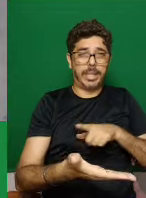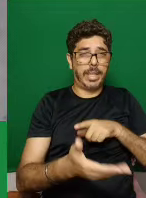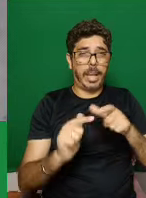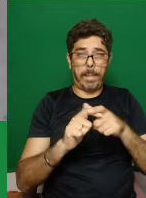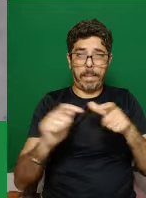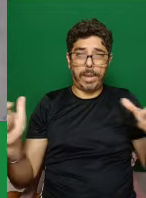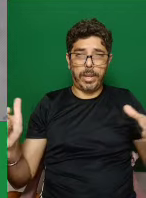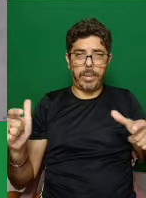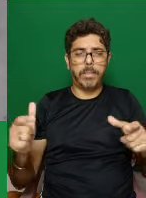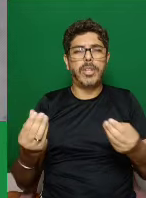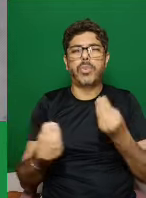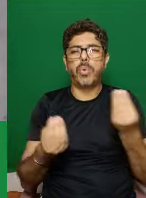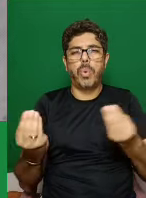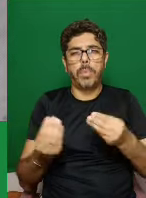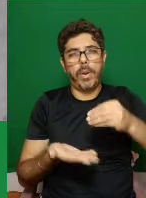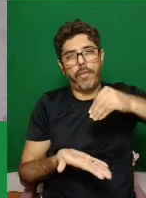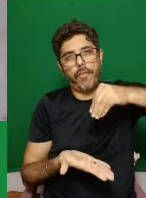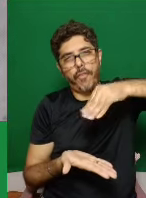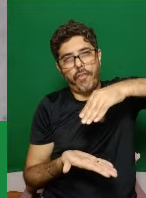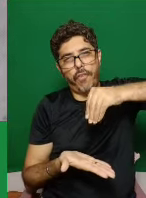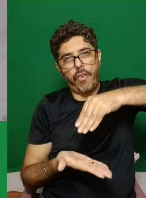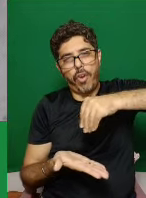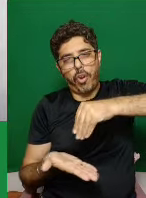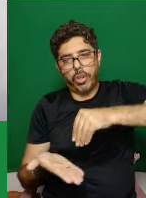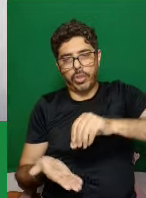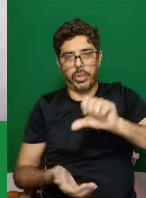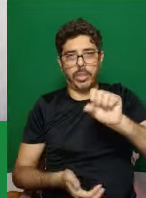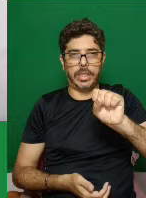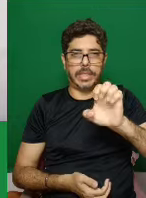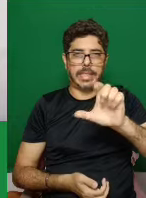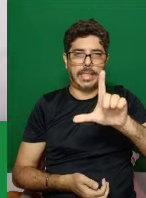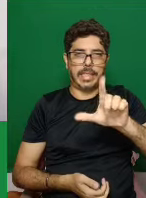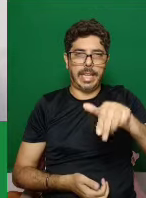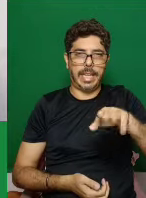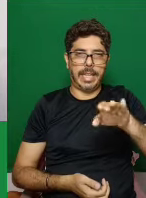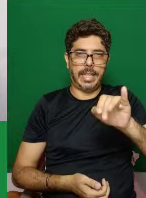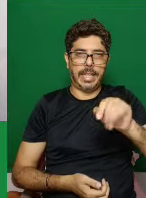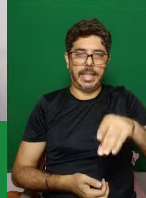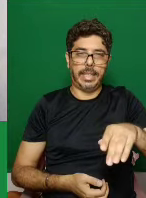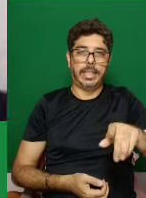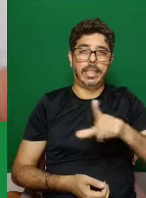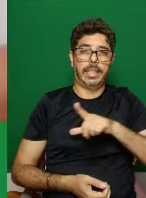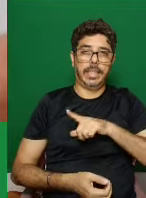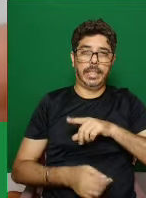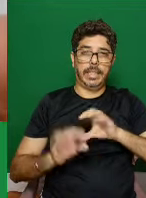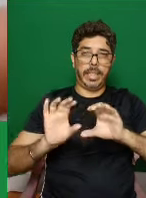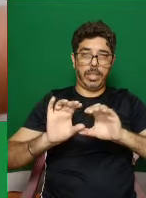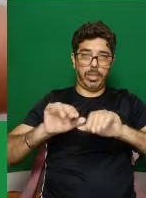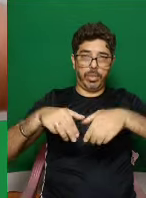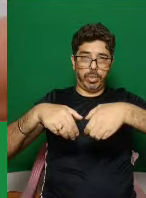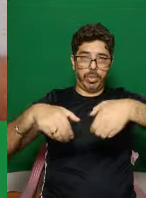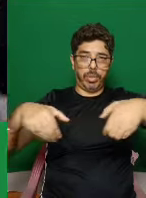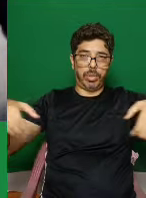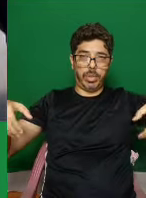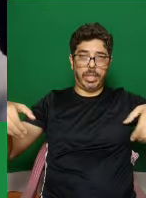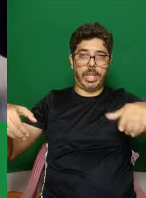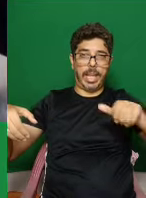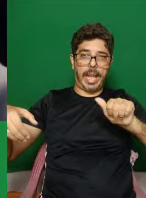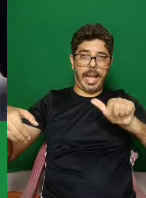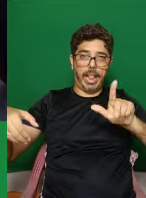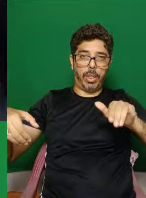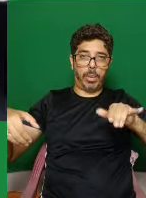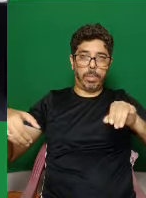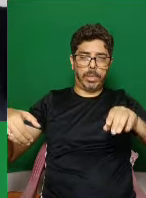Esse processo faz uso de materiais fotossensíveis, como o selênio, que reveste o cilindro de alumínio da copiadora. Esses materiais têm